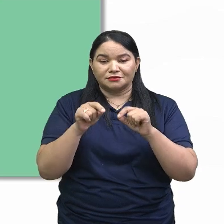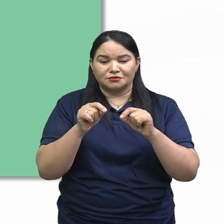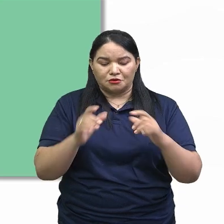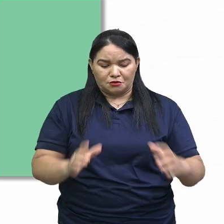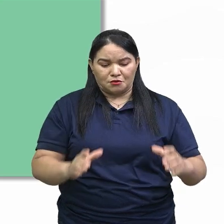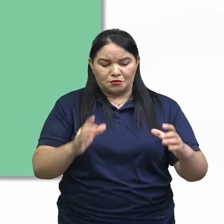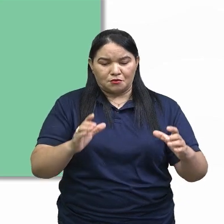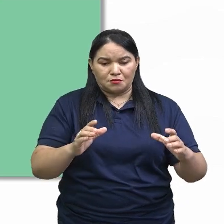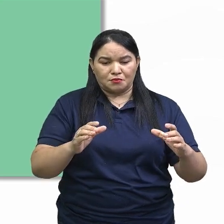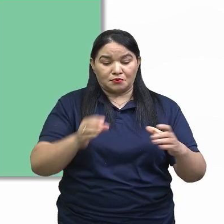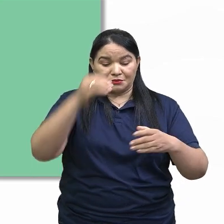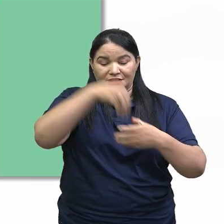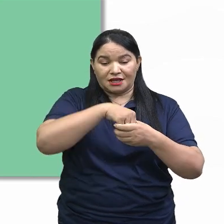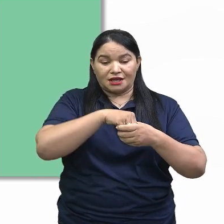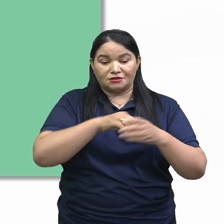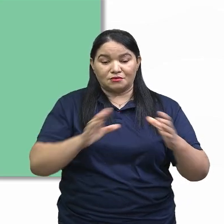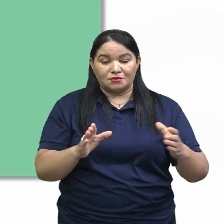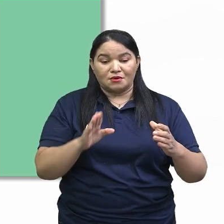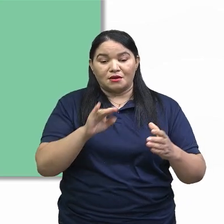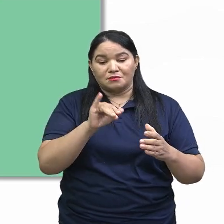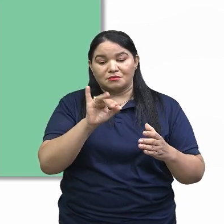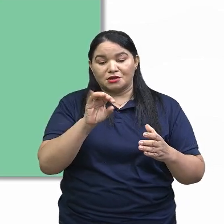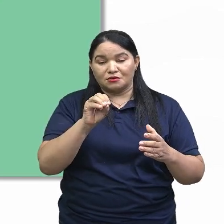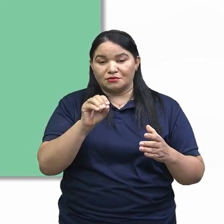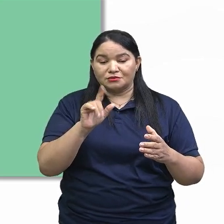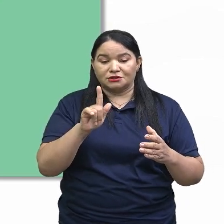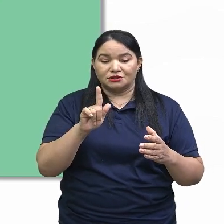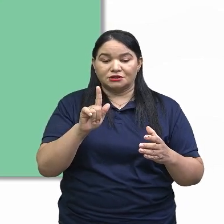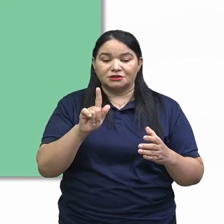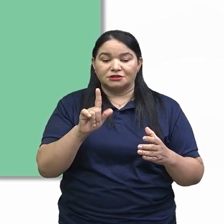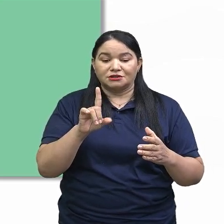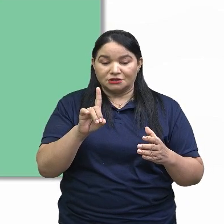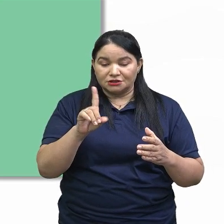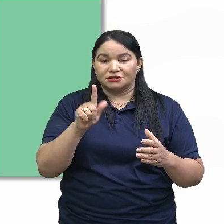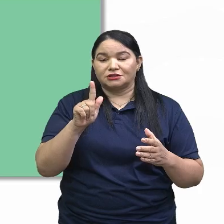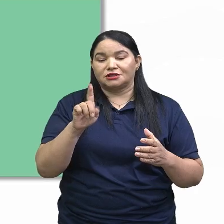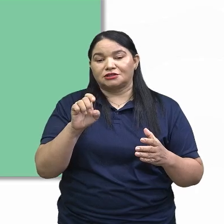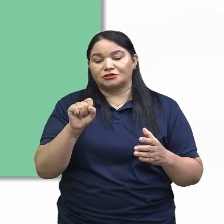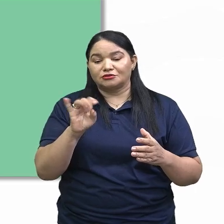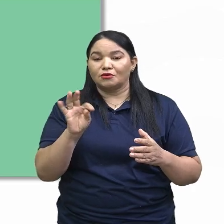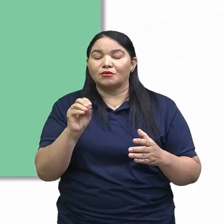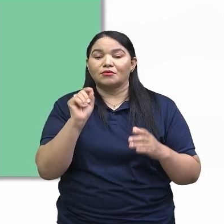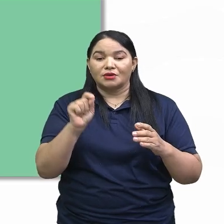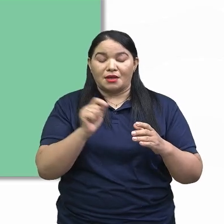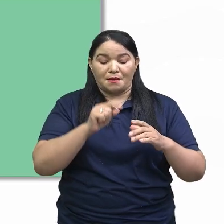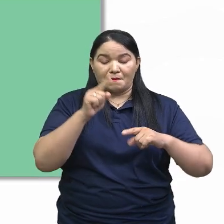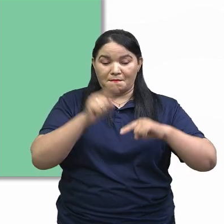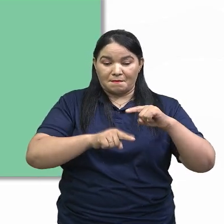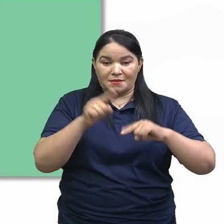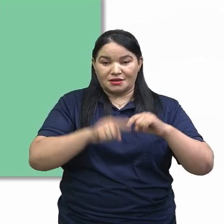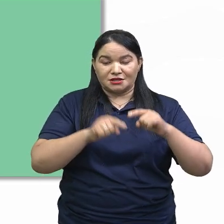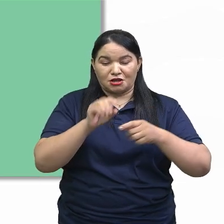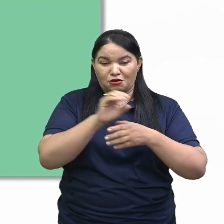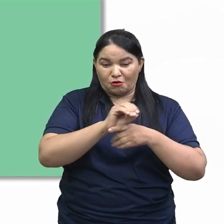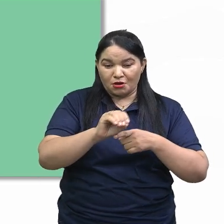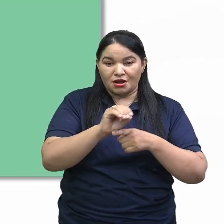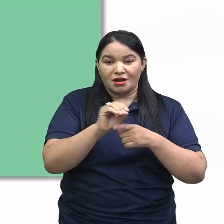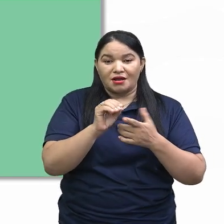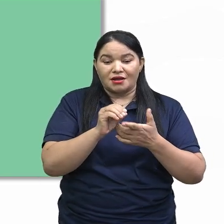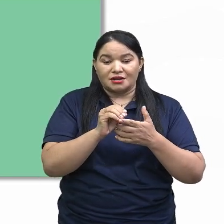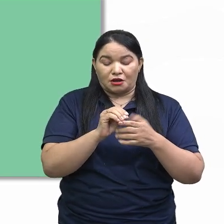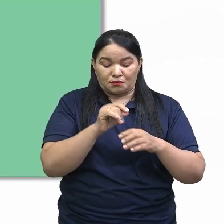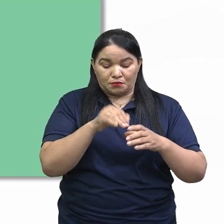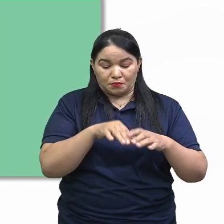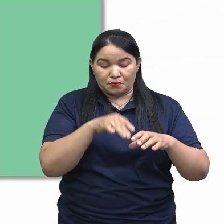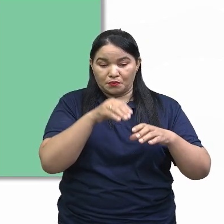que acontece dentro desse biodigestor? Acontece um processo de decomposição da matéria orgânica. Essa matéria orgânica